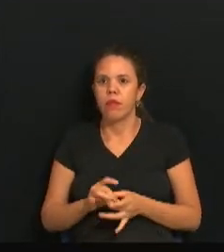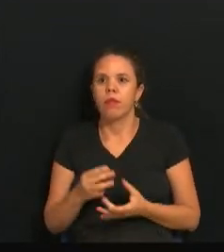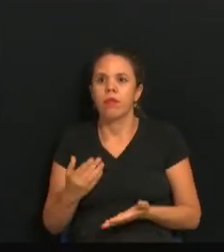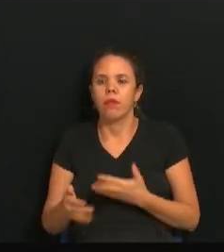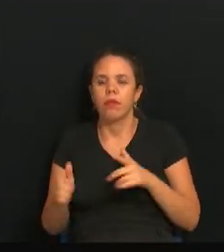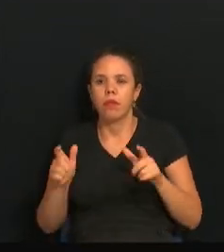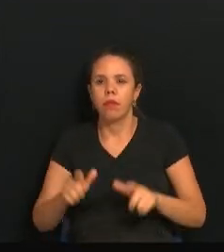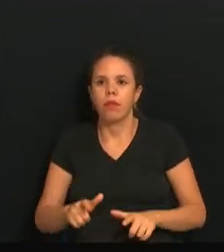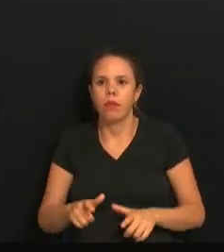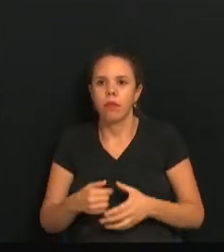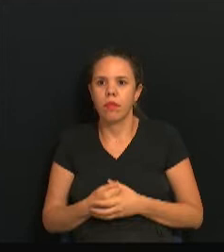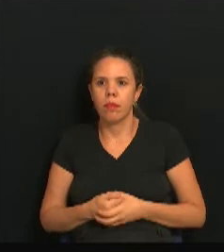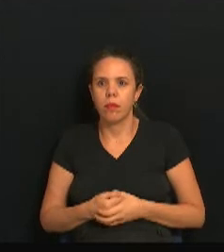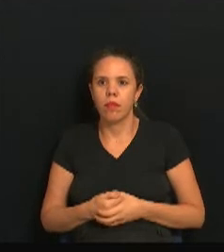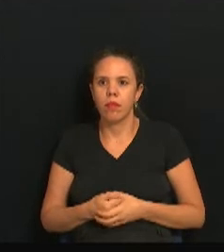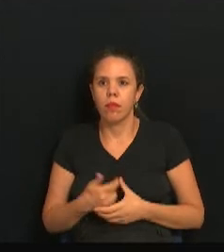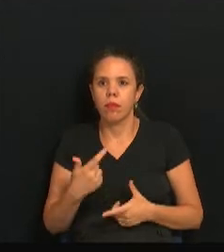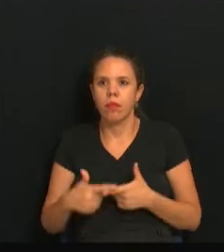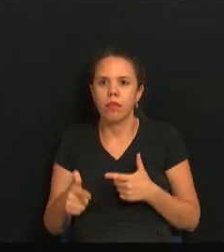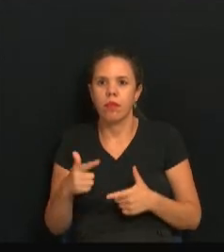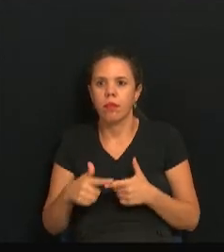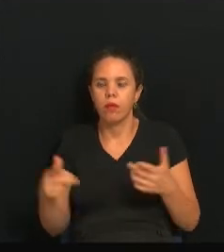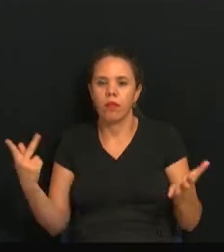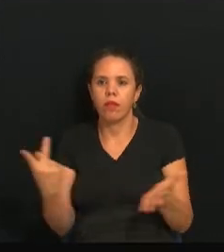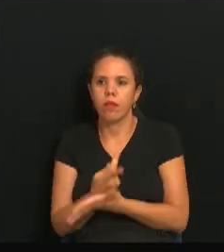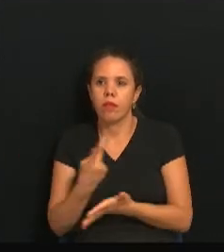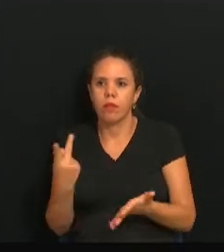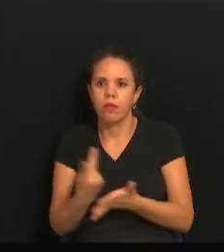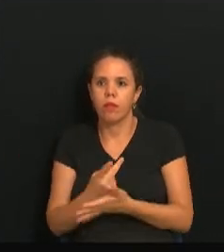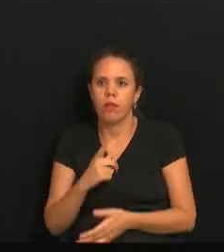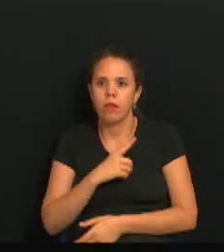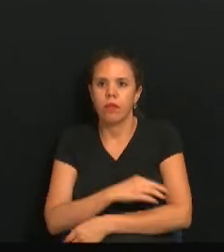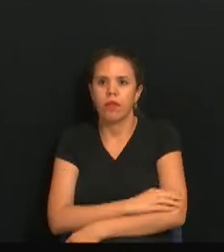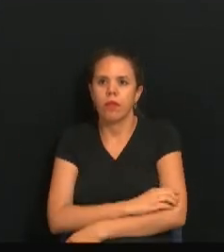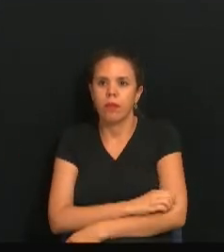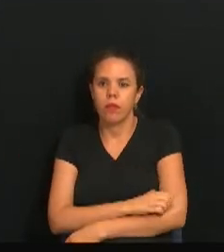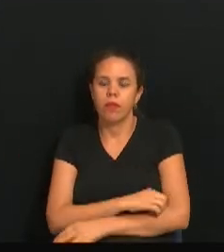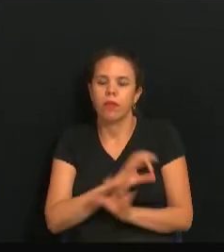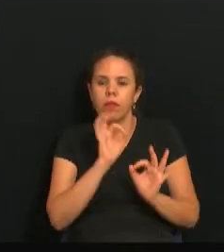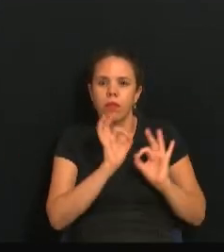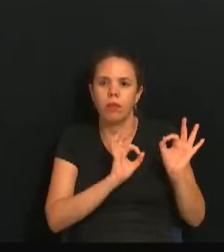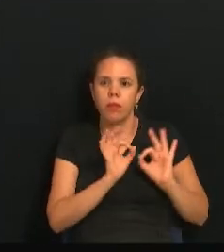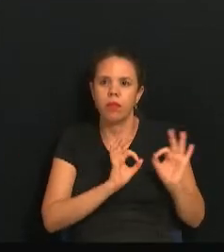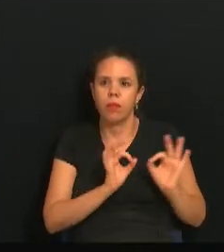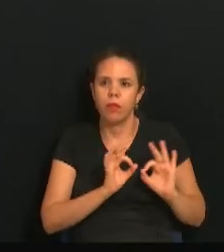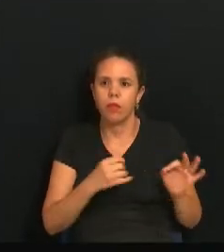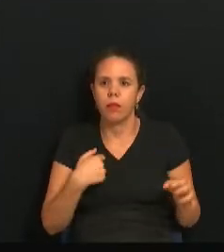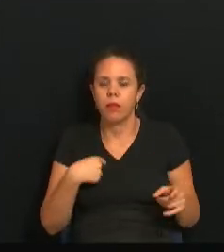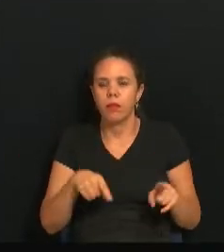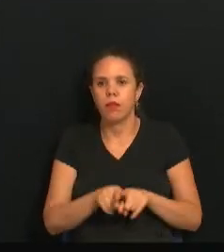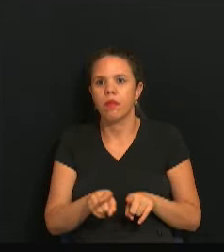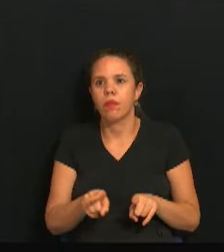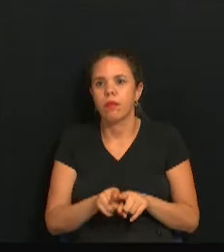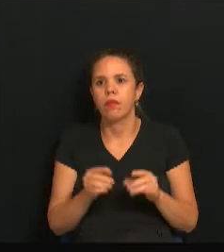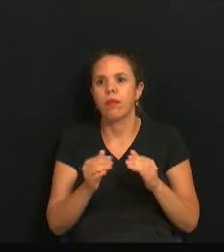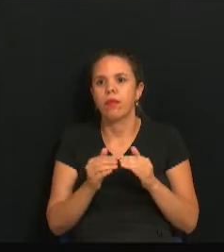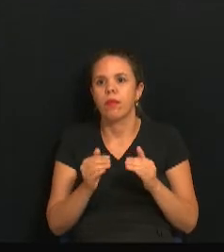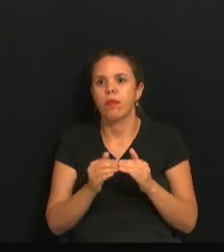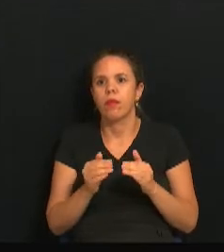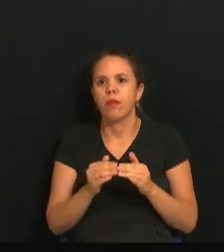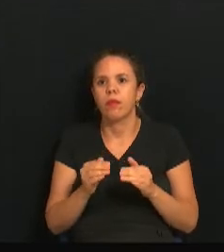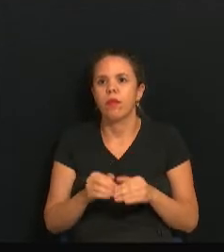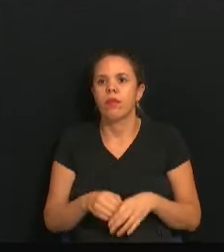cometer aí alguns pequenos erros onde há necessidade de ajustes. eu também concordo que houve 80%,